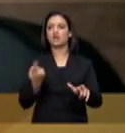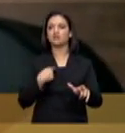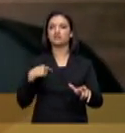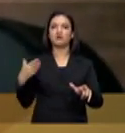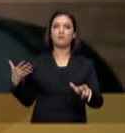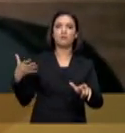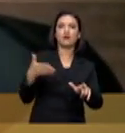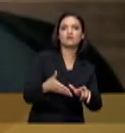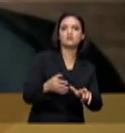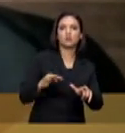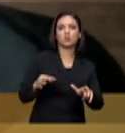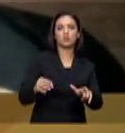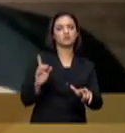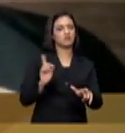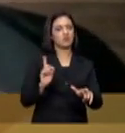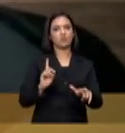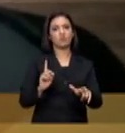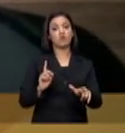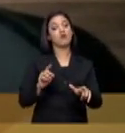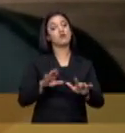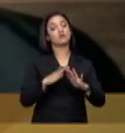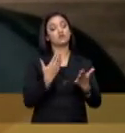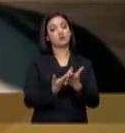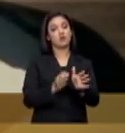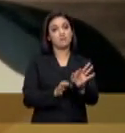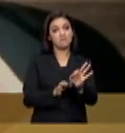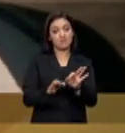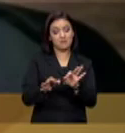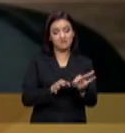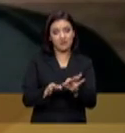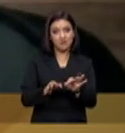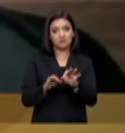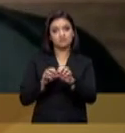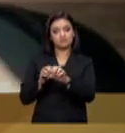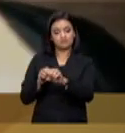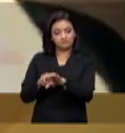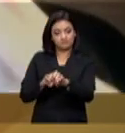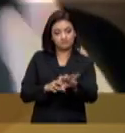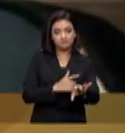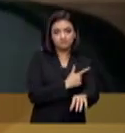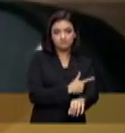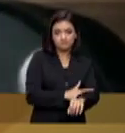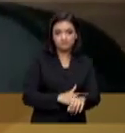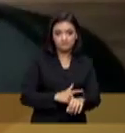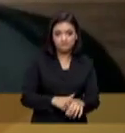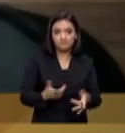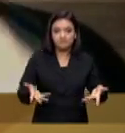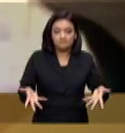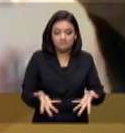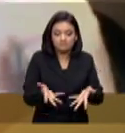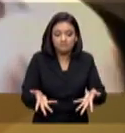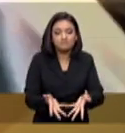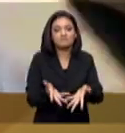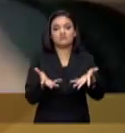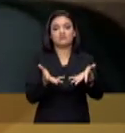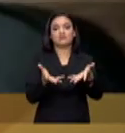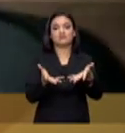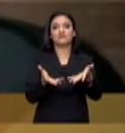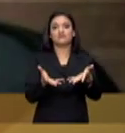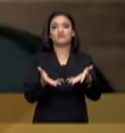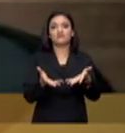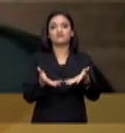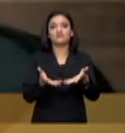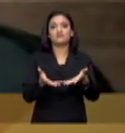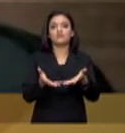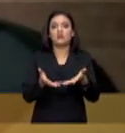todos inseridos. A escola prepara, a escola educa, a escola instiga, a escola estimula